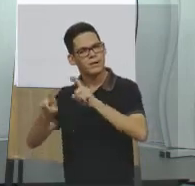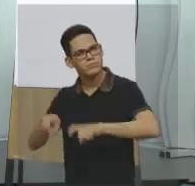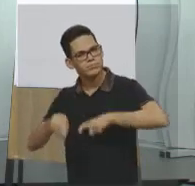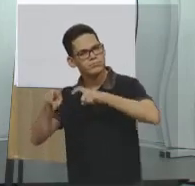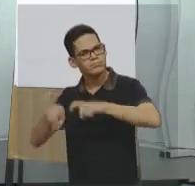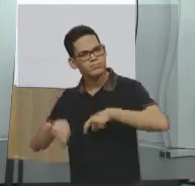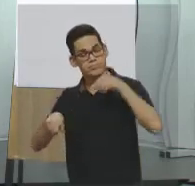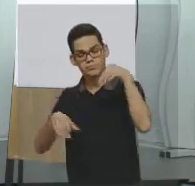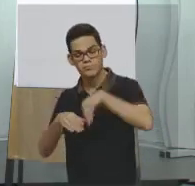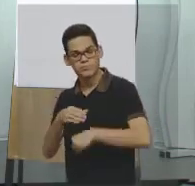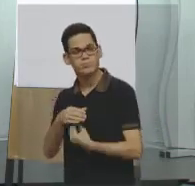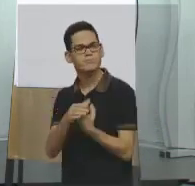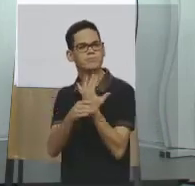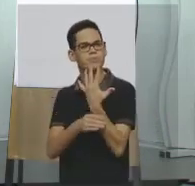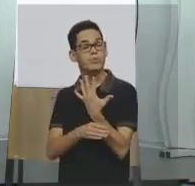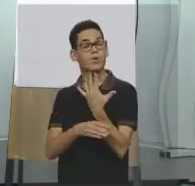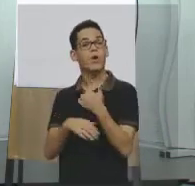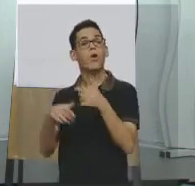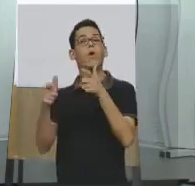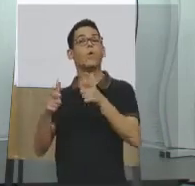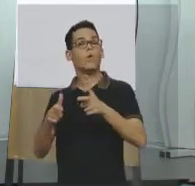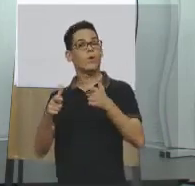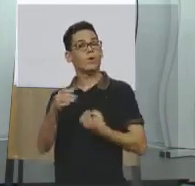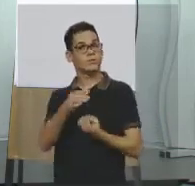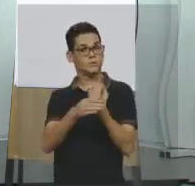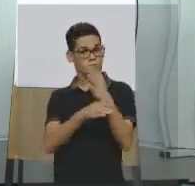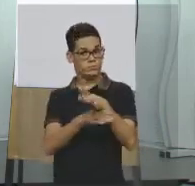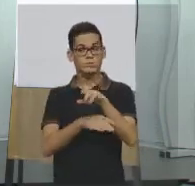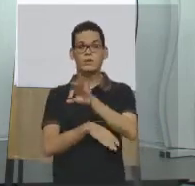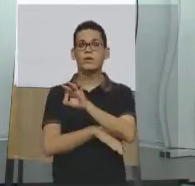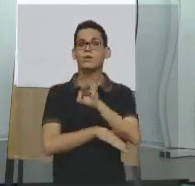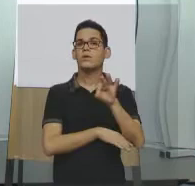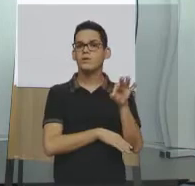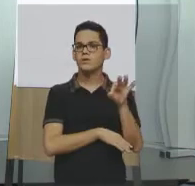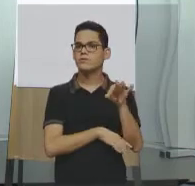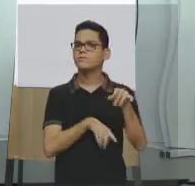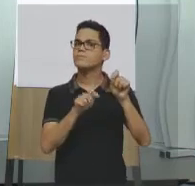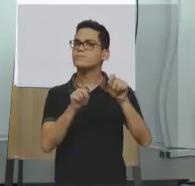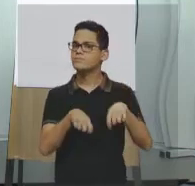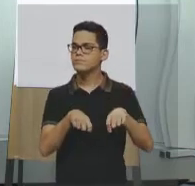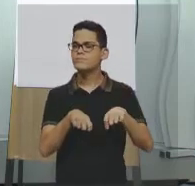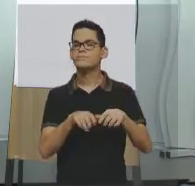plantações, procuram essas regiões, porque ali você consegue produzir,